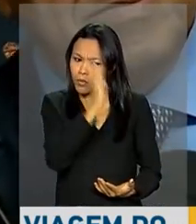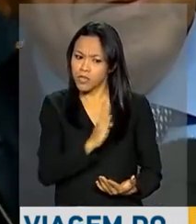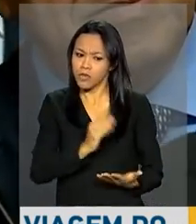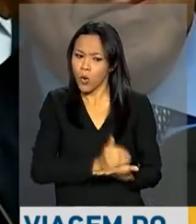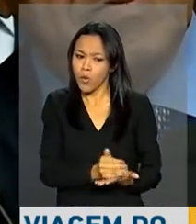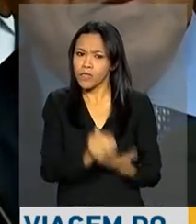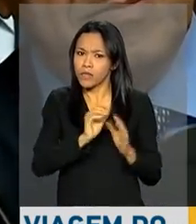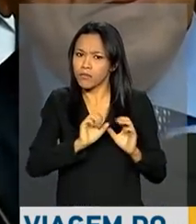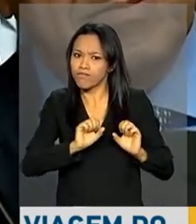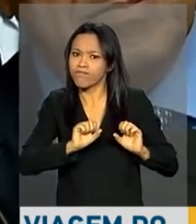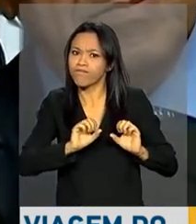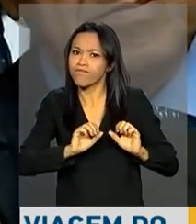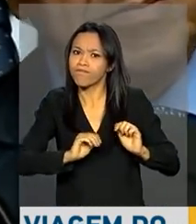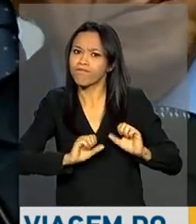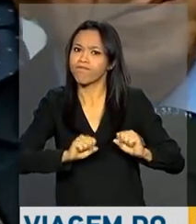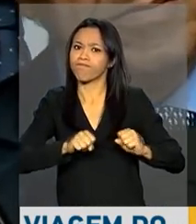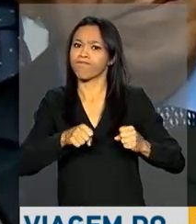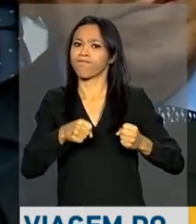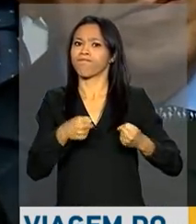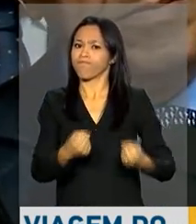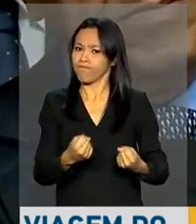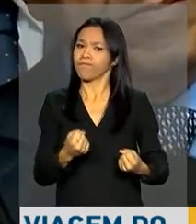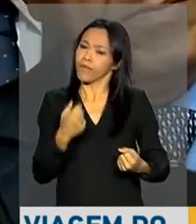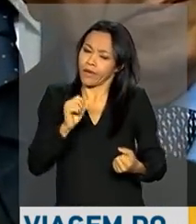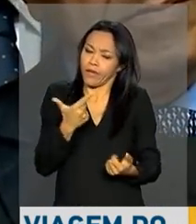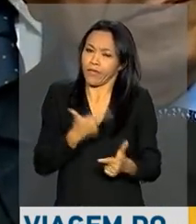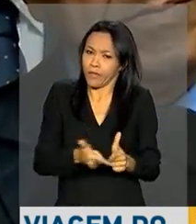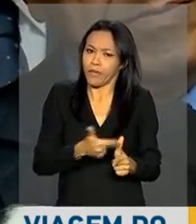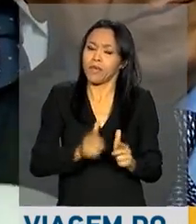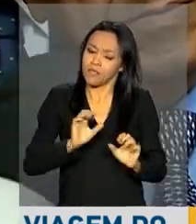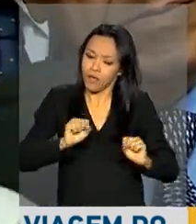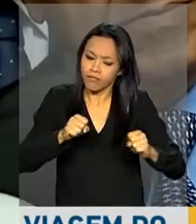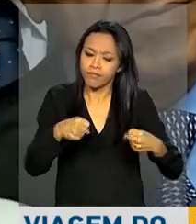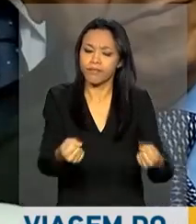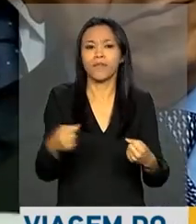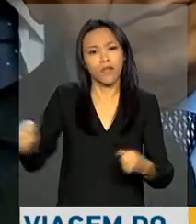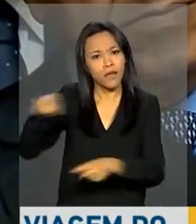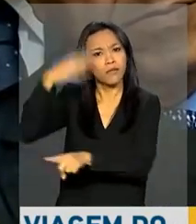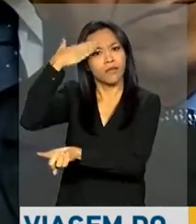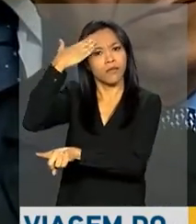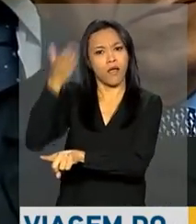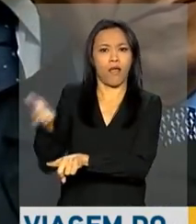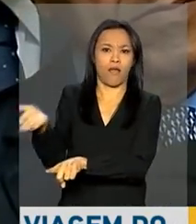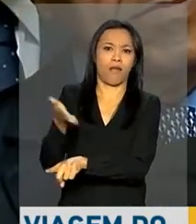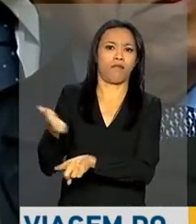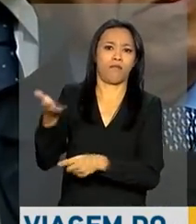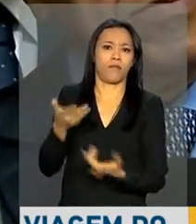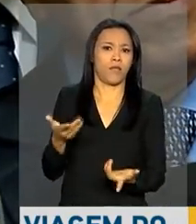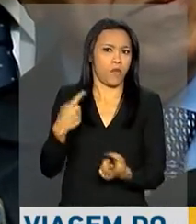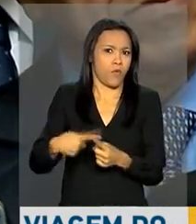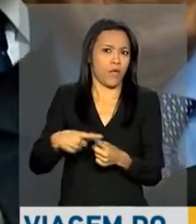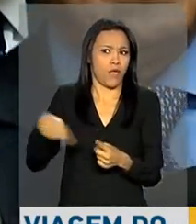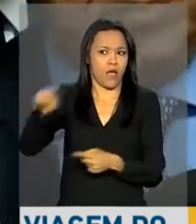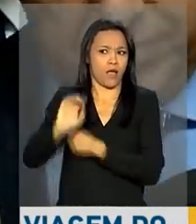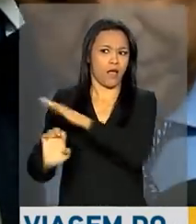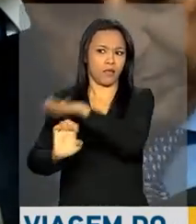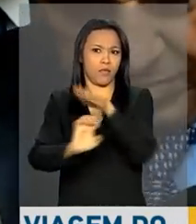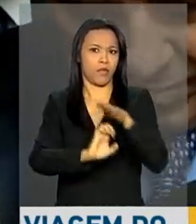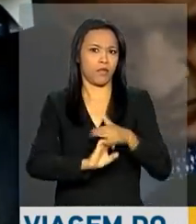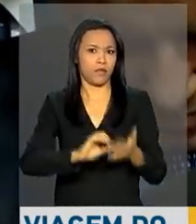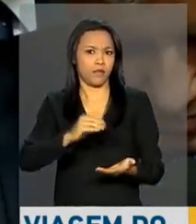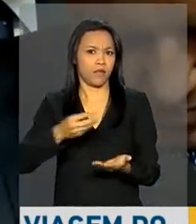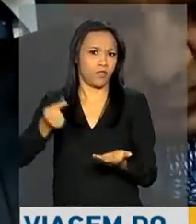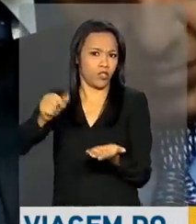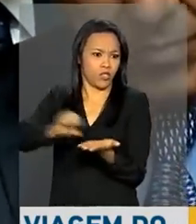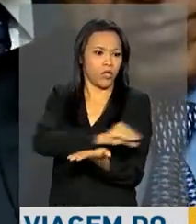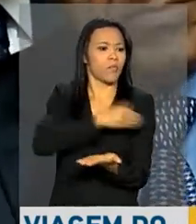crescer, depois de vários meses, né, de dificuldades, começando a crescer, eles sabem disso. Vocês sabem que os investidores não investem se não conhecer